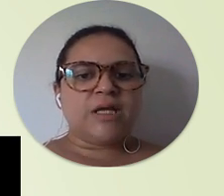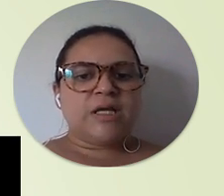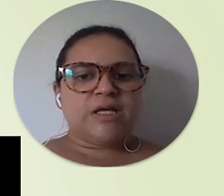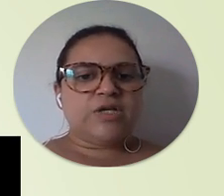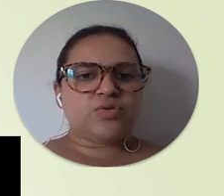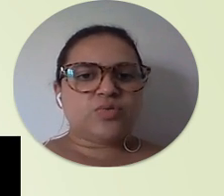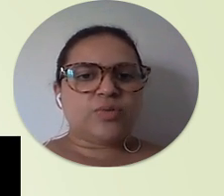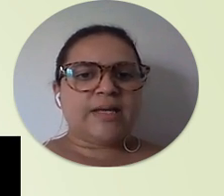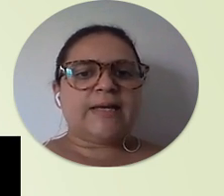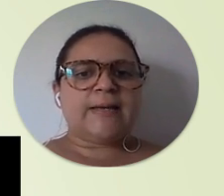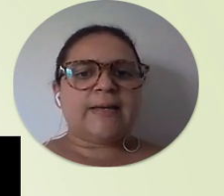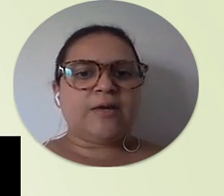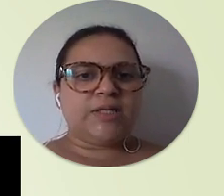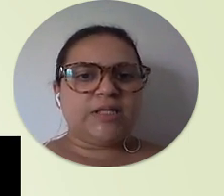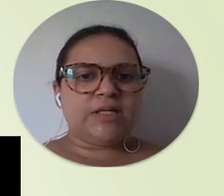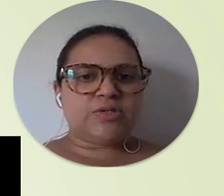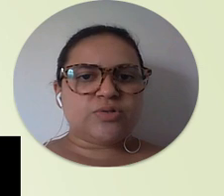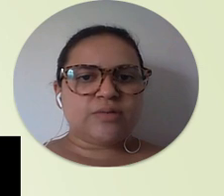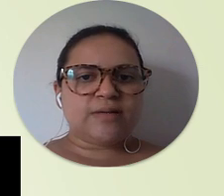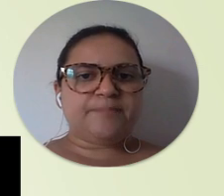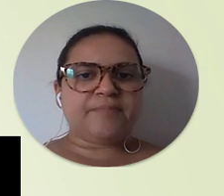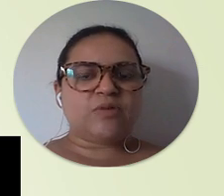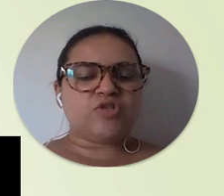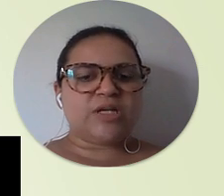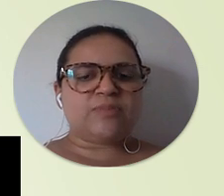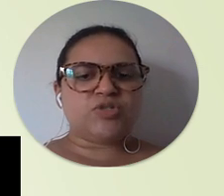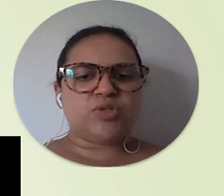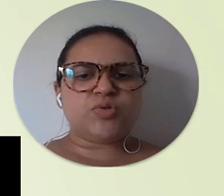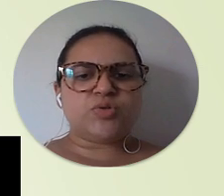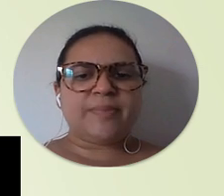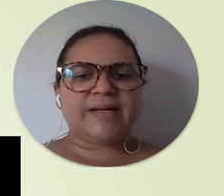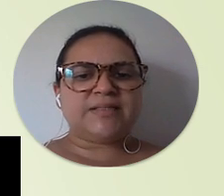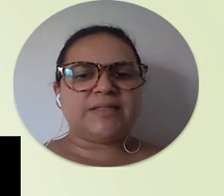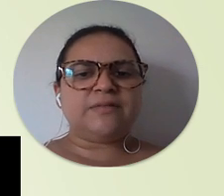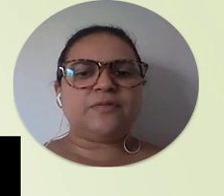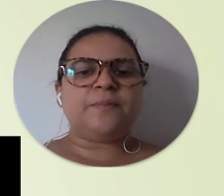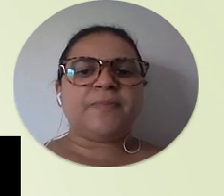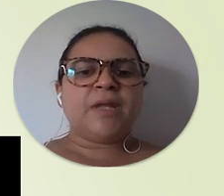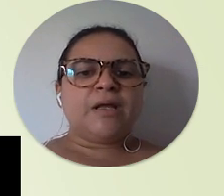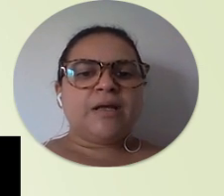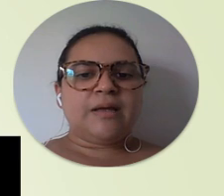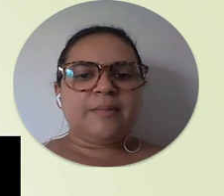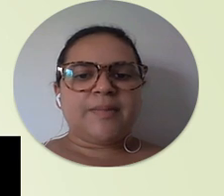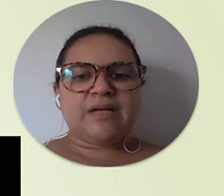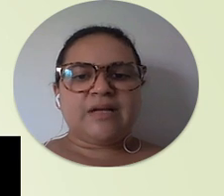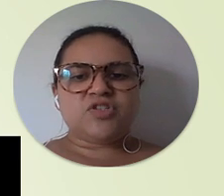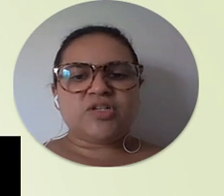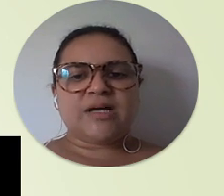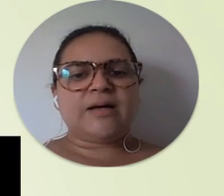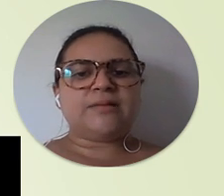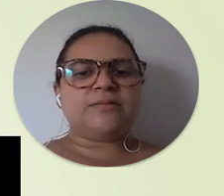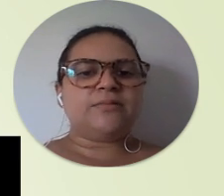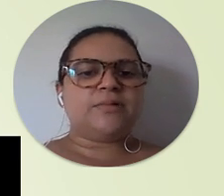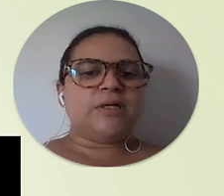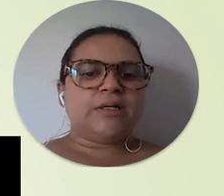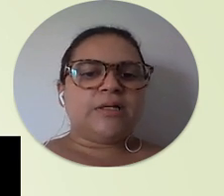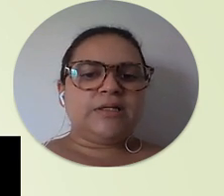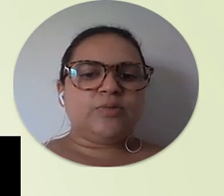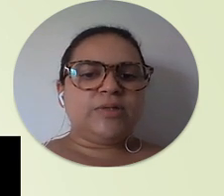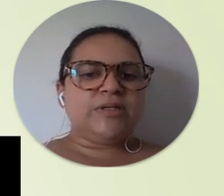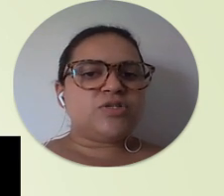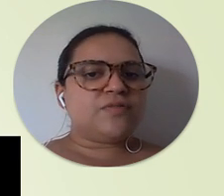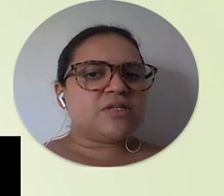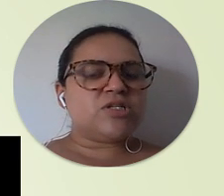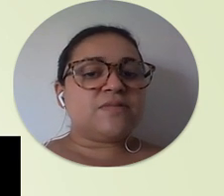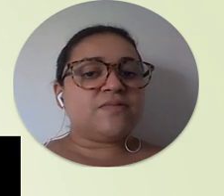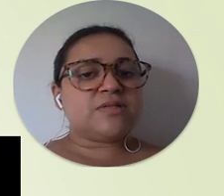falei. Isso é o início, né? Os termos de uso do aplicativo, para que ele foi gerado. E